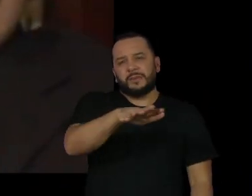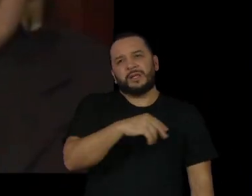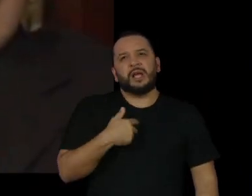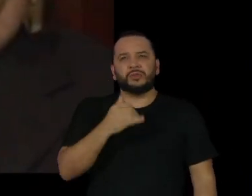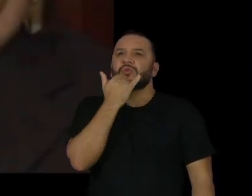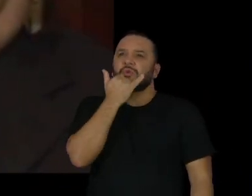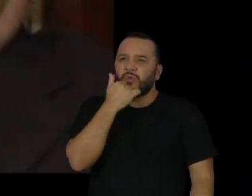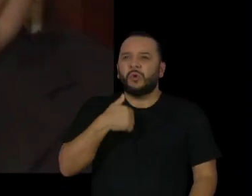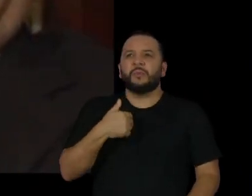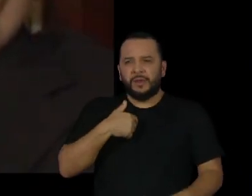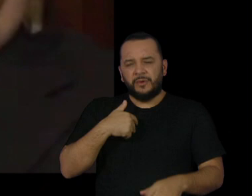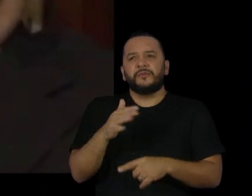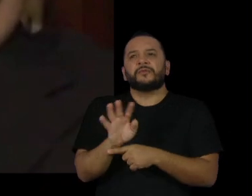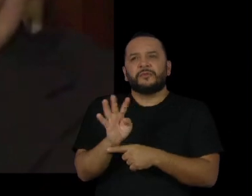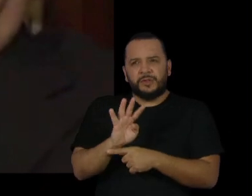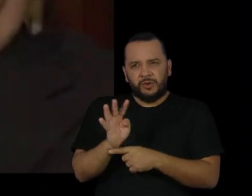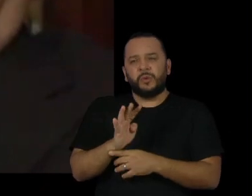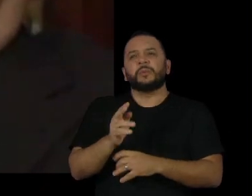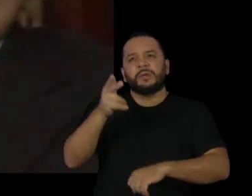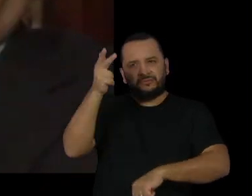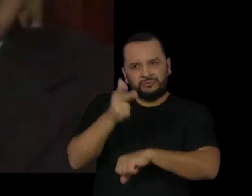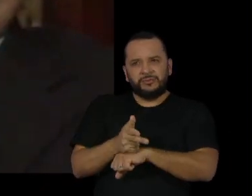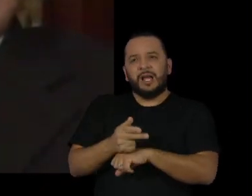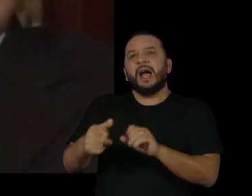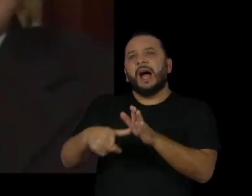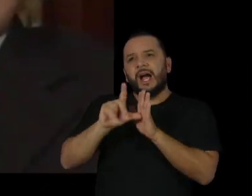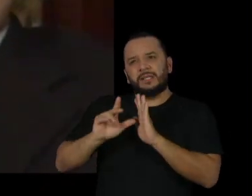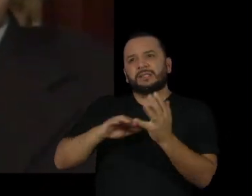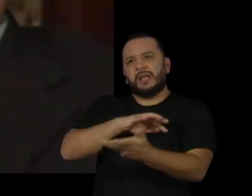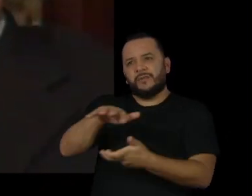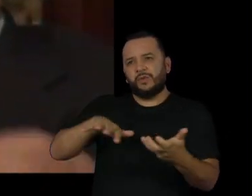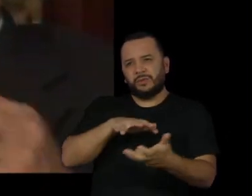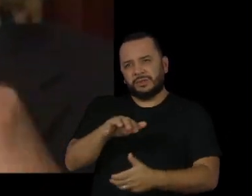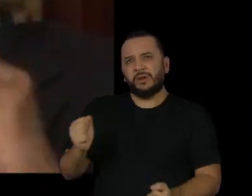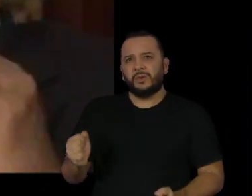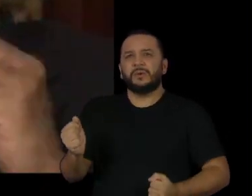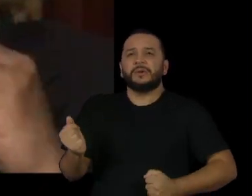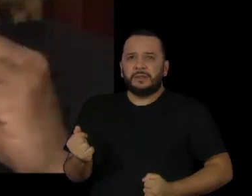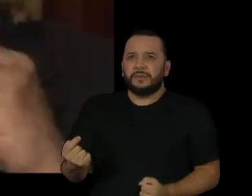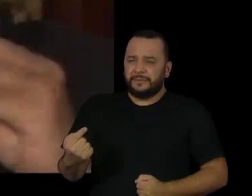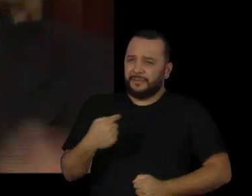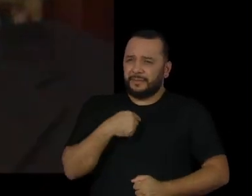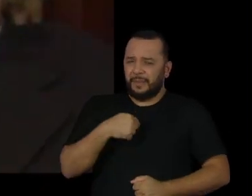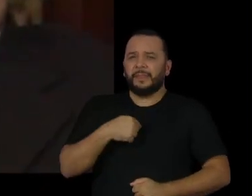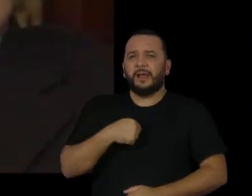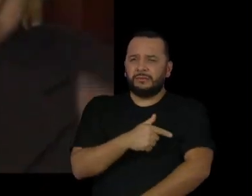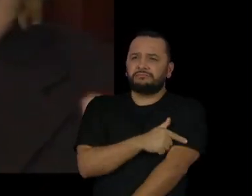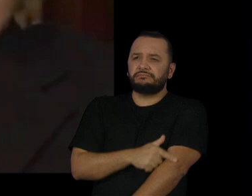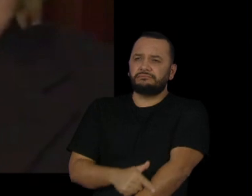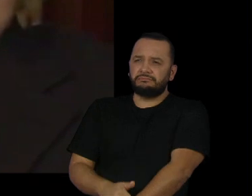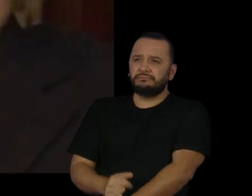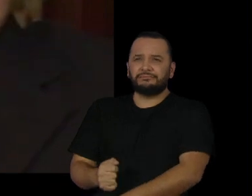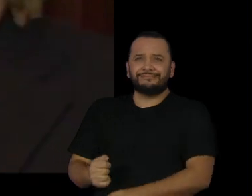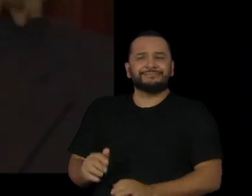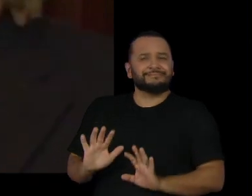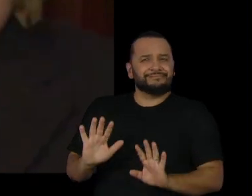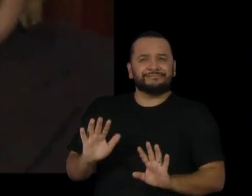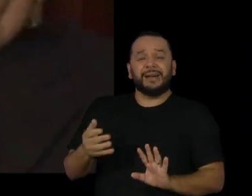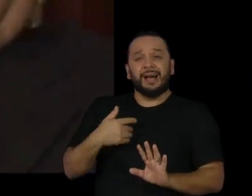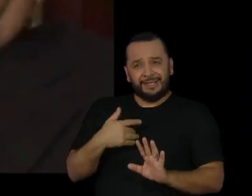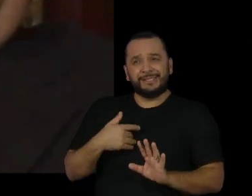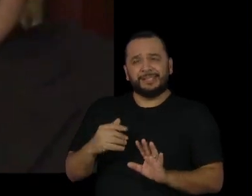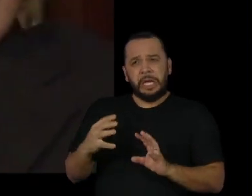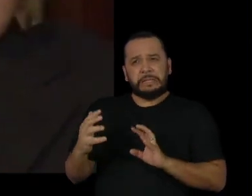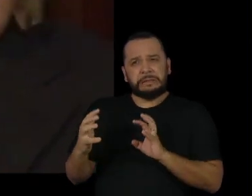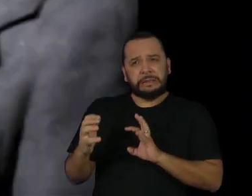esse filme eu posso fazer antes da Revolução. Já você é um indisciplinado, houve uma briga, finalmente. Mas